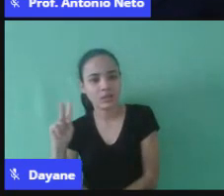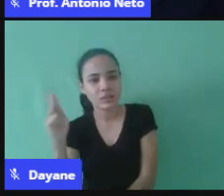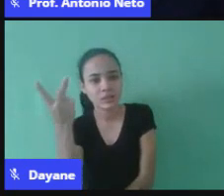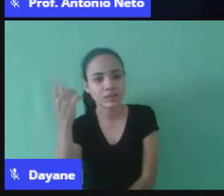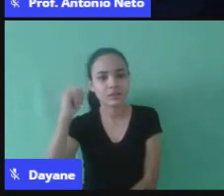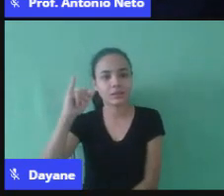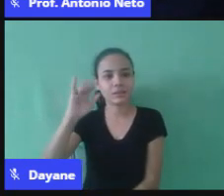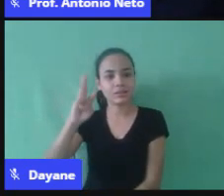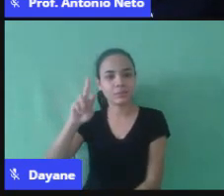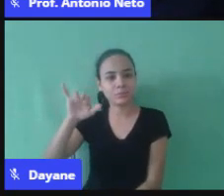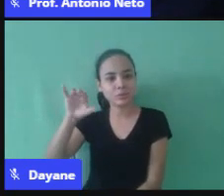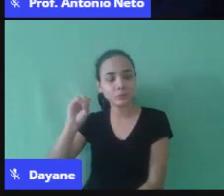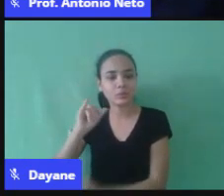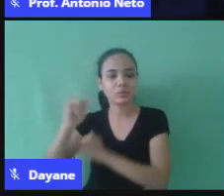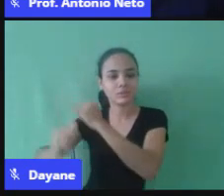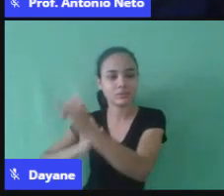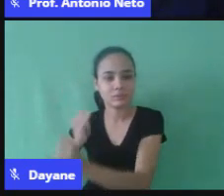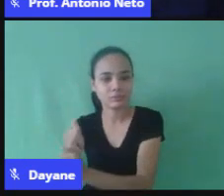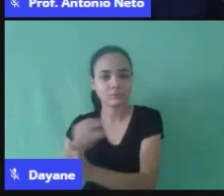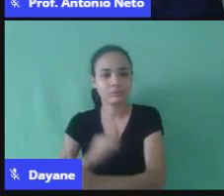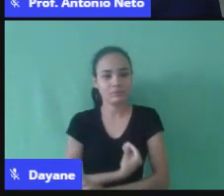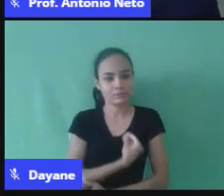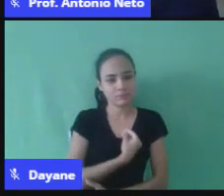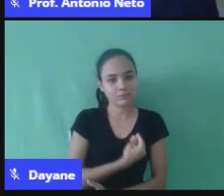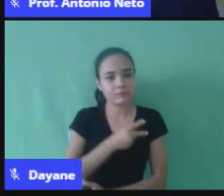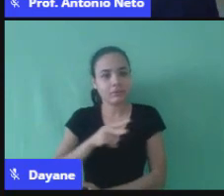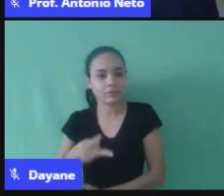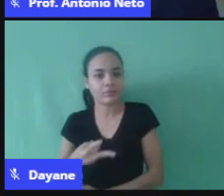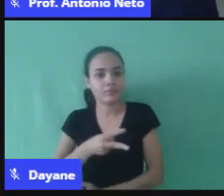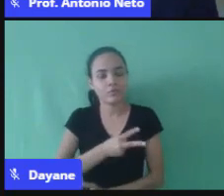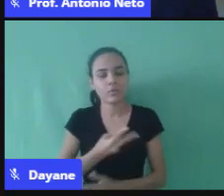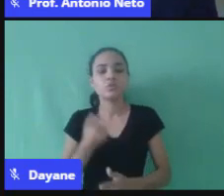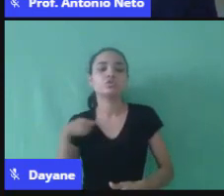nós estamos constantemente aprendendo